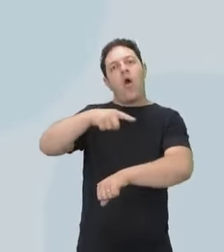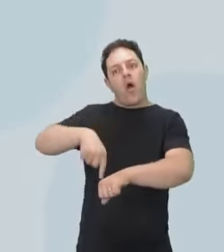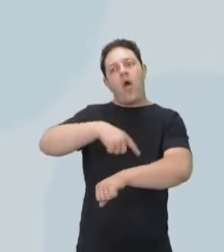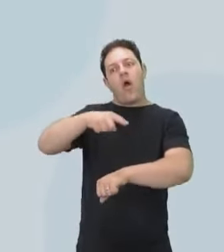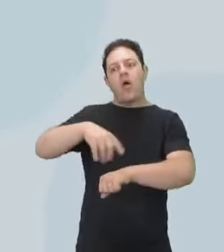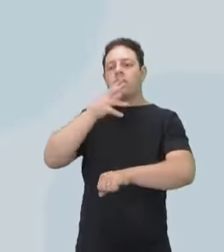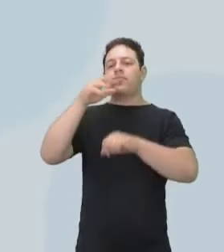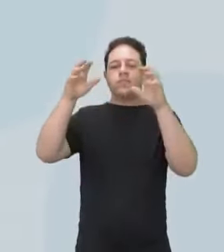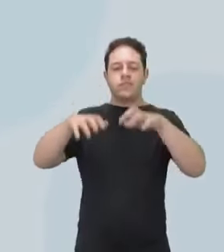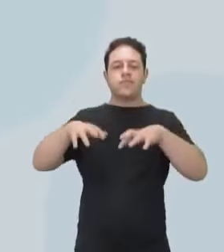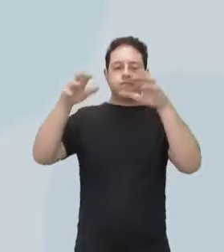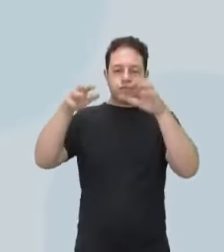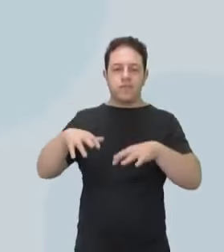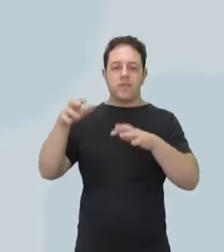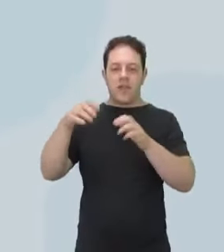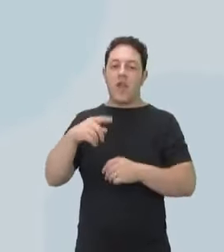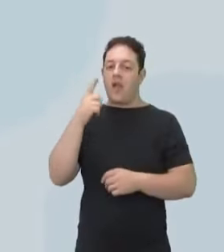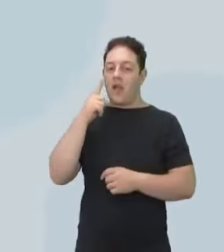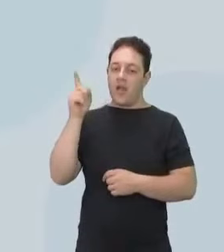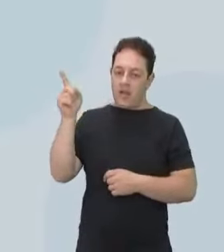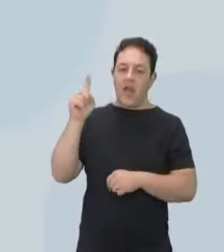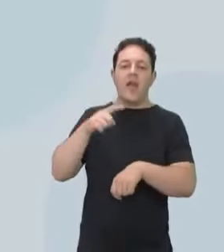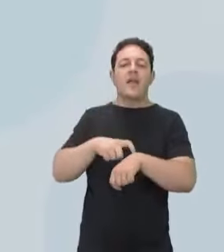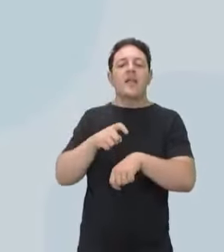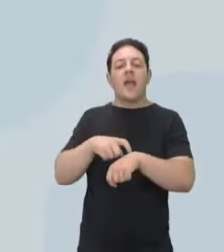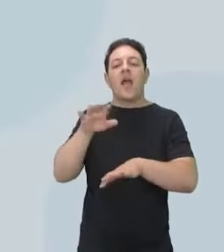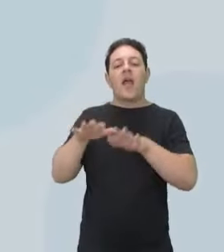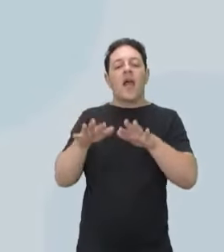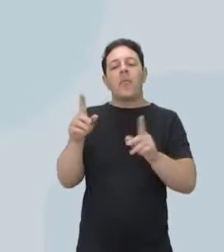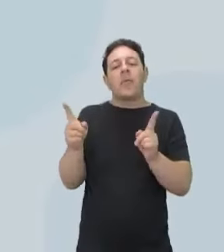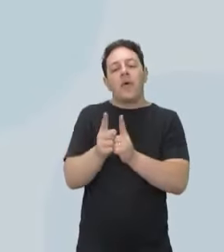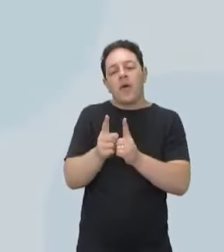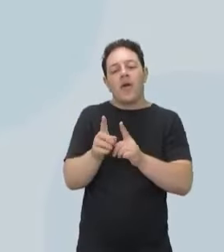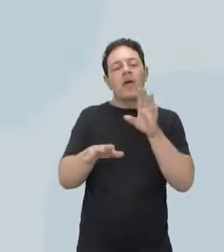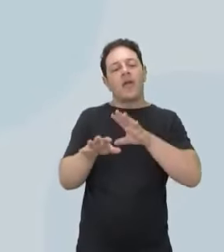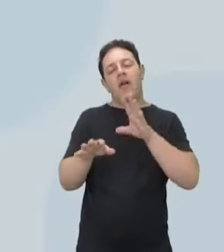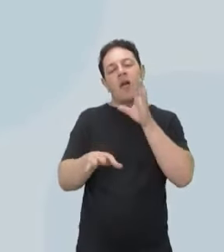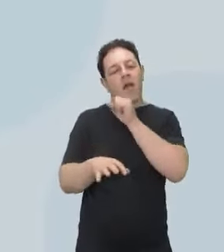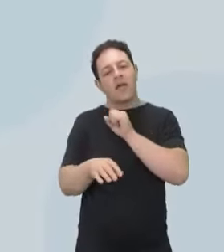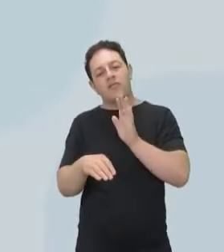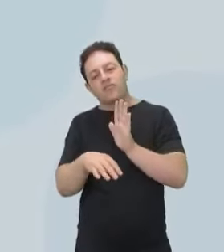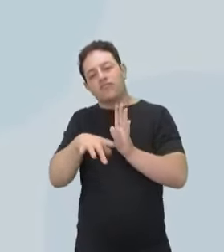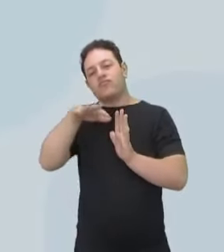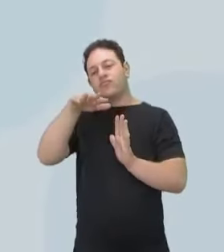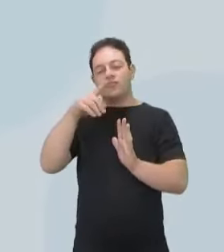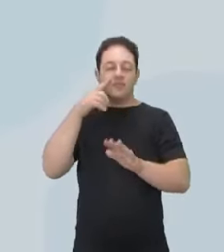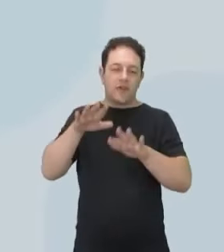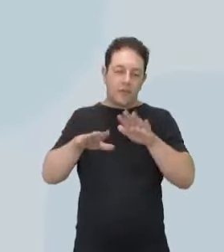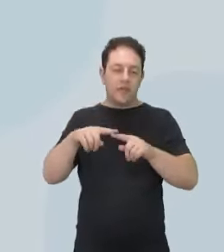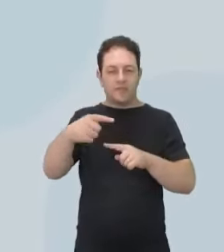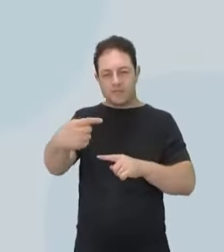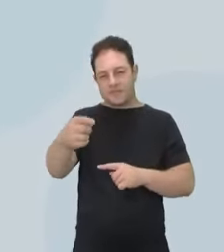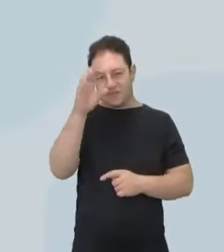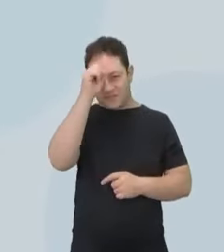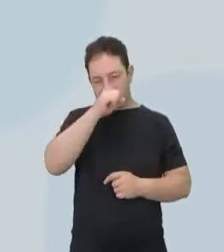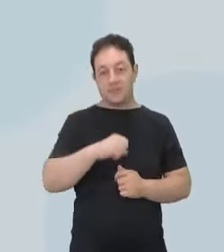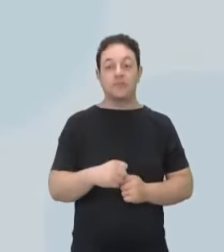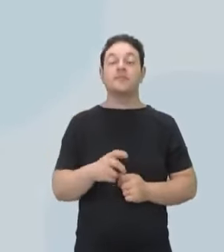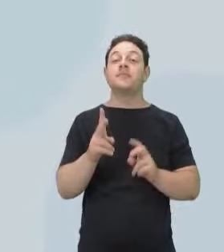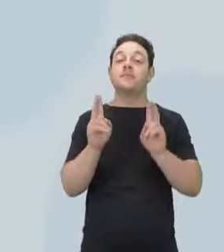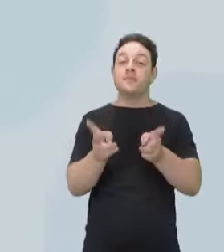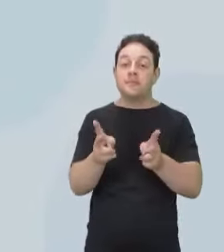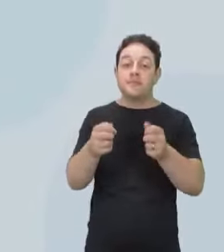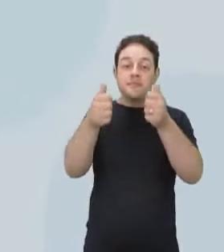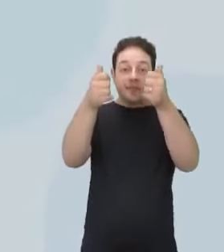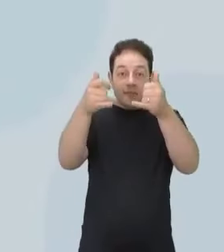que aí eu tenha acumulação de água, que aí vai depender de outros fatores que a gente vai trazer ali na frente, tá? Então, sempre que a gente